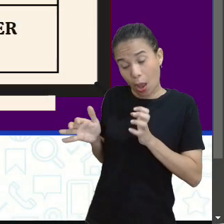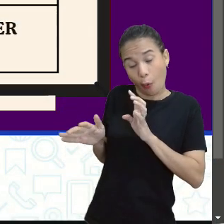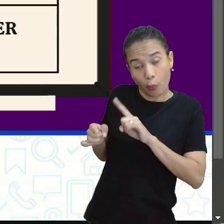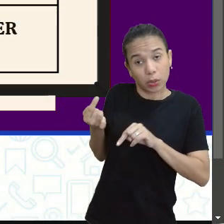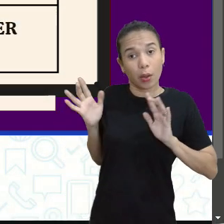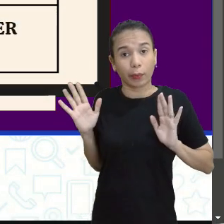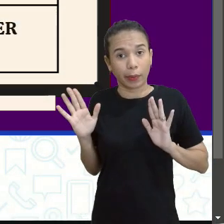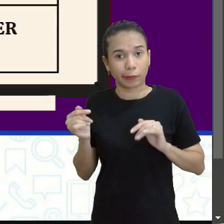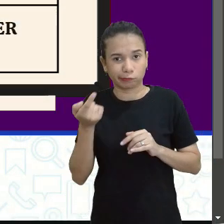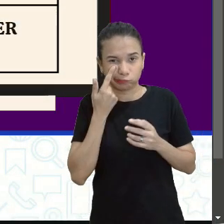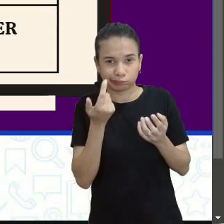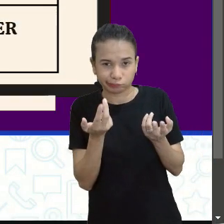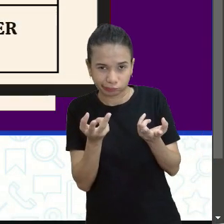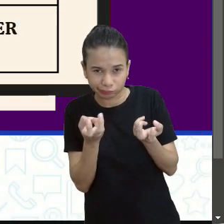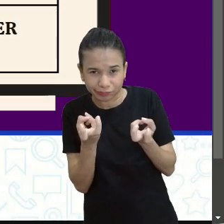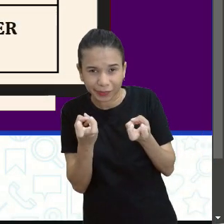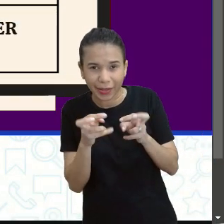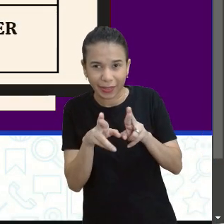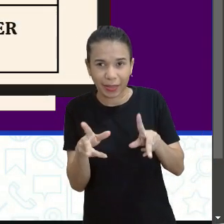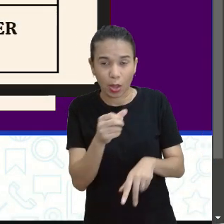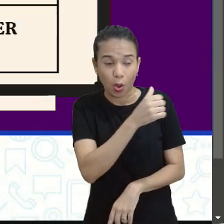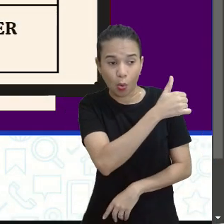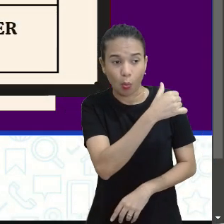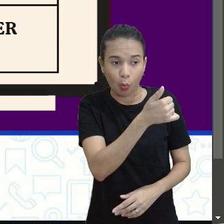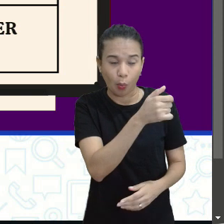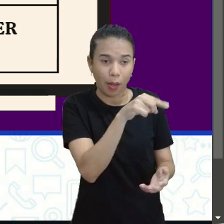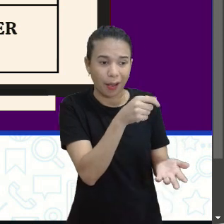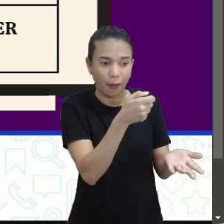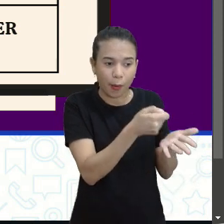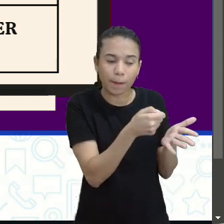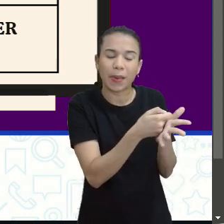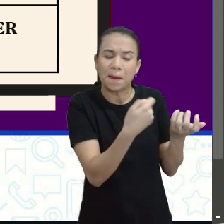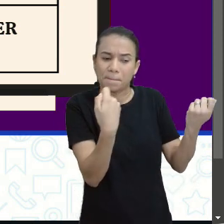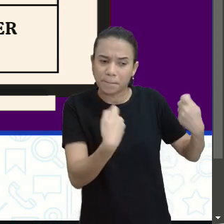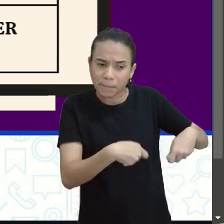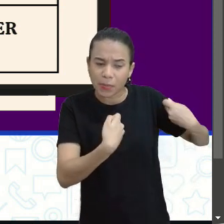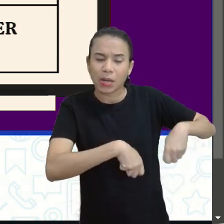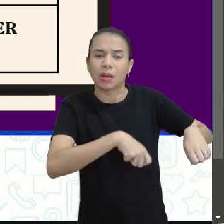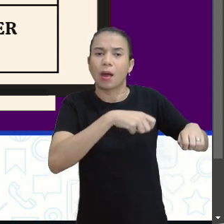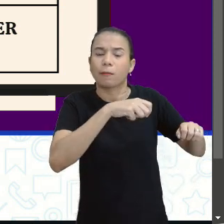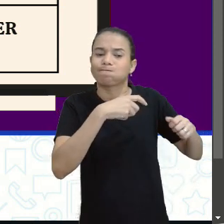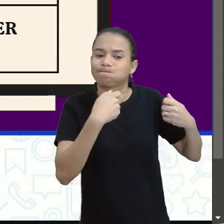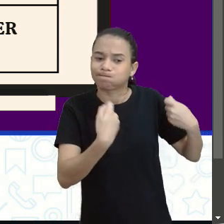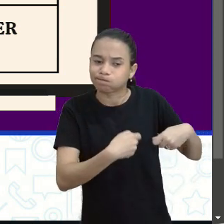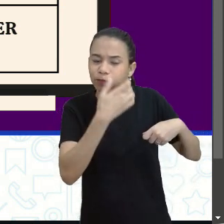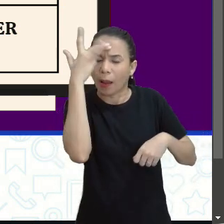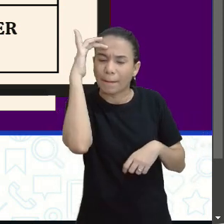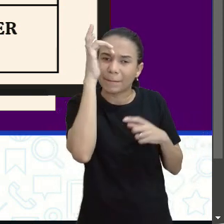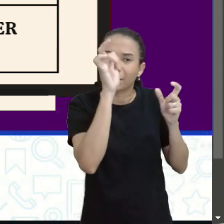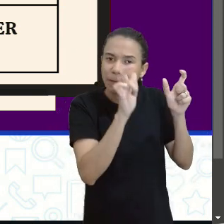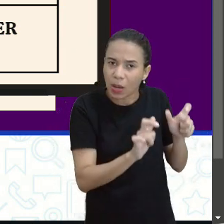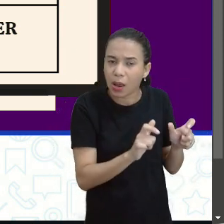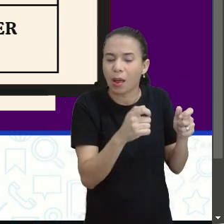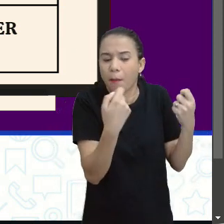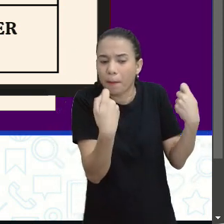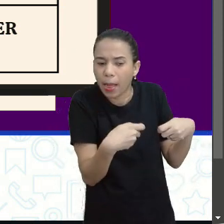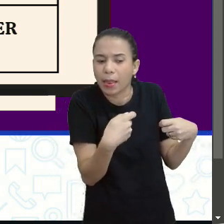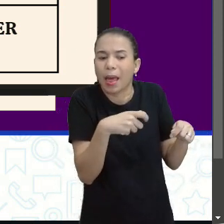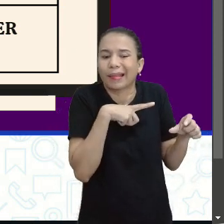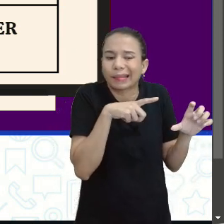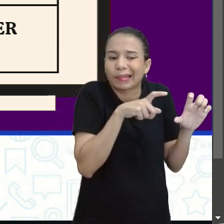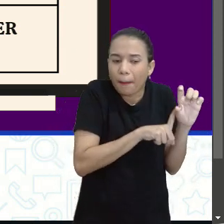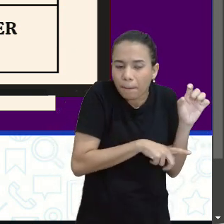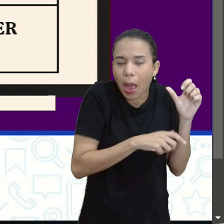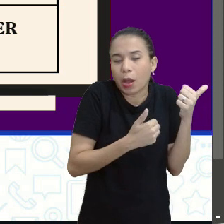Então, vejam aí a diferença, né? No 11, as pessoas que competem, elas têm esse